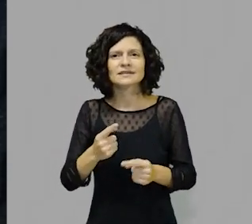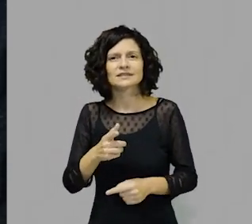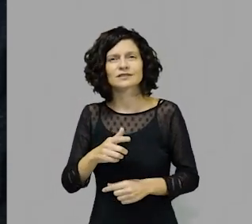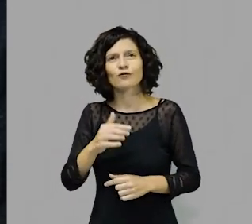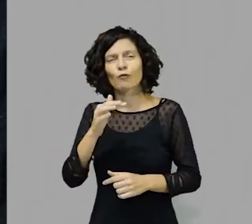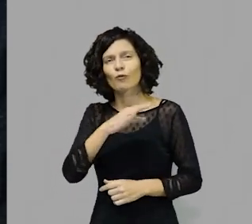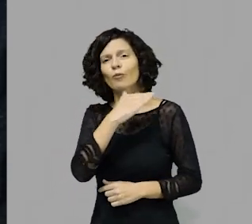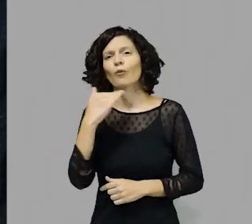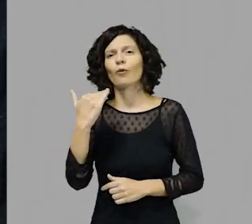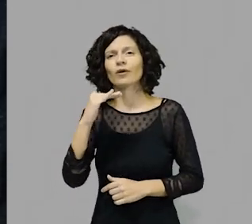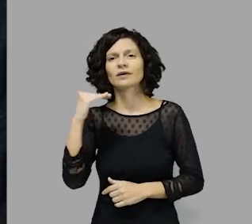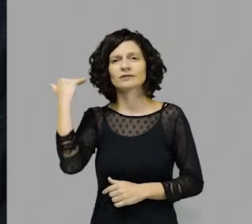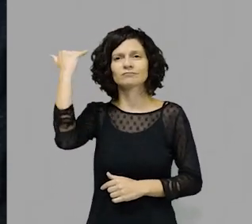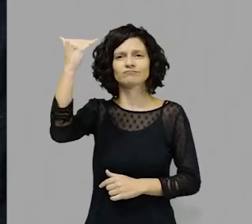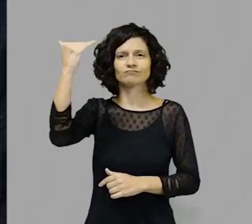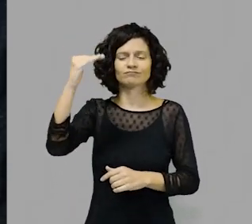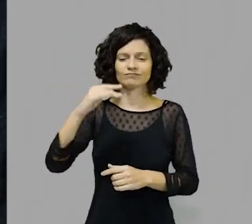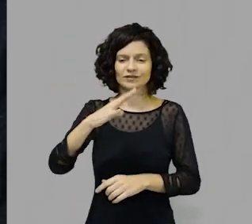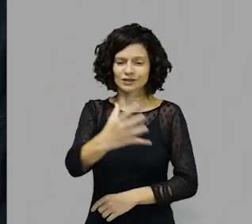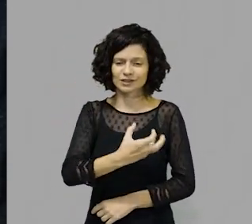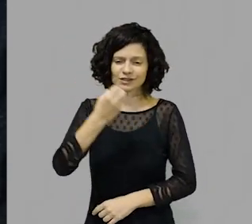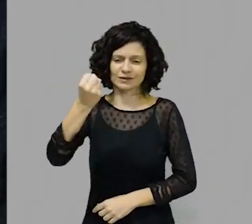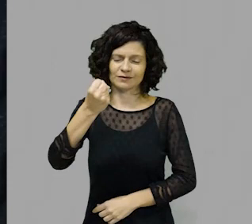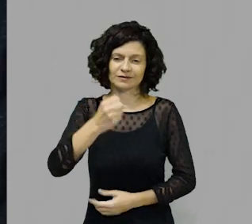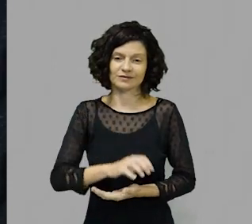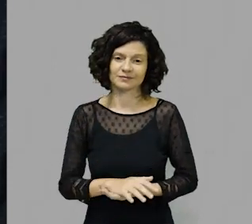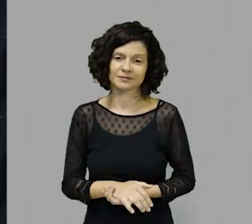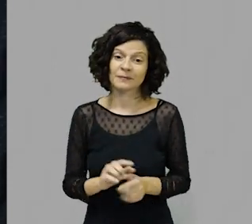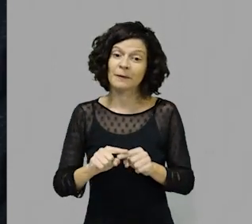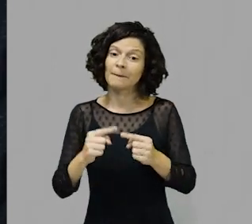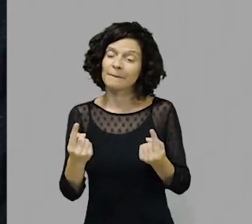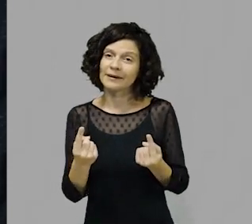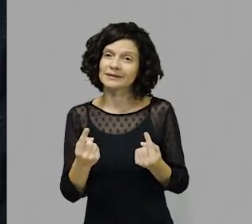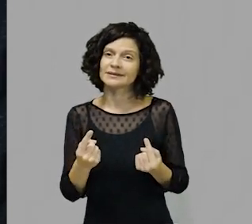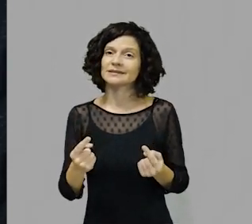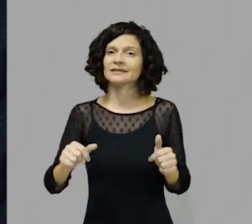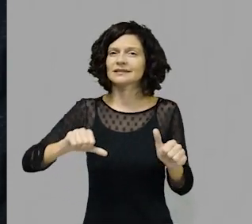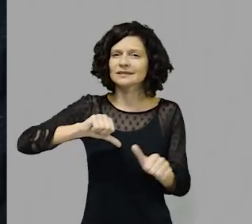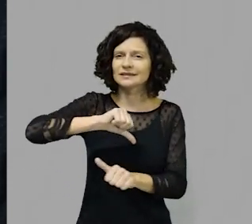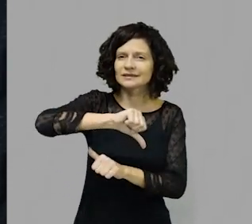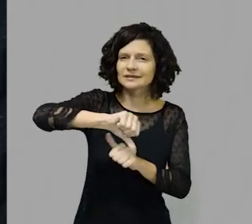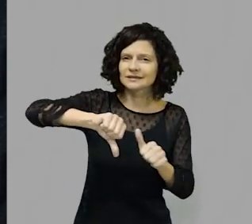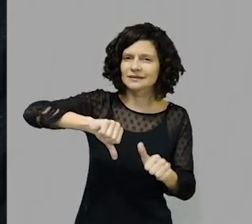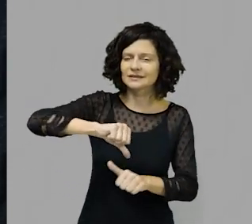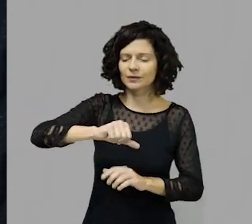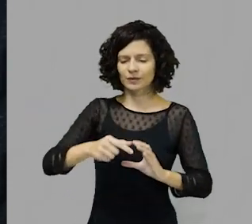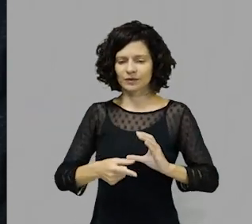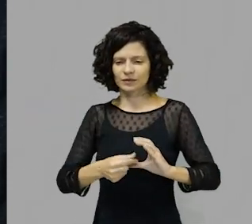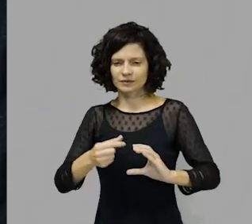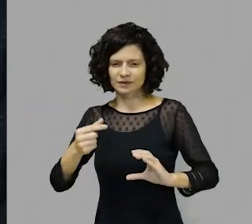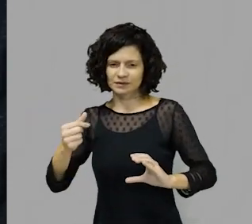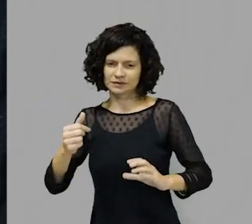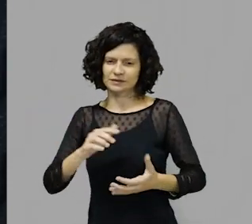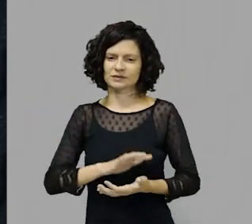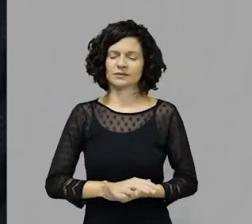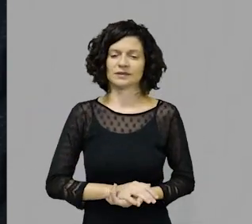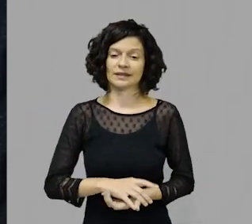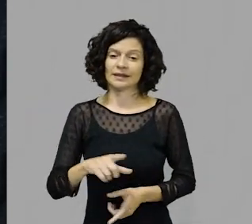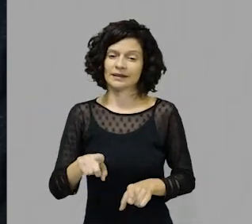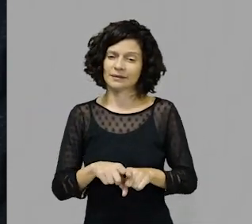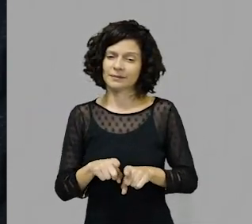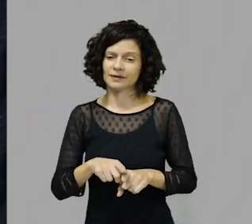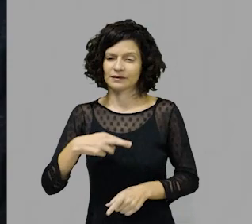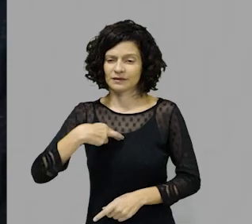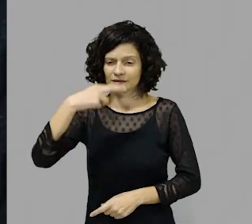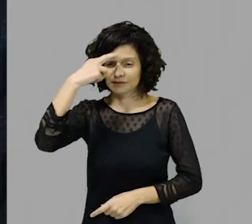com a mentalidade europeia mudando por conta ali da transição para o capitalismo, o protestantismo também tem um papel fundamental